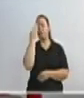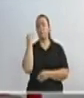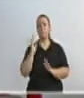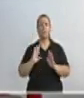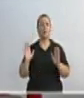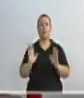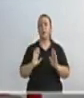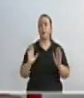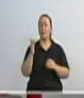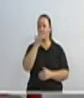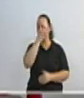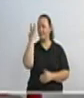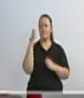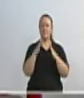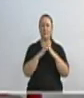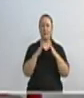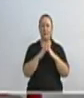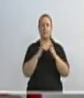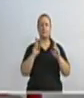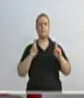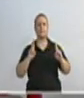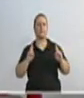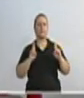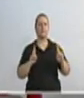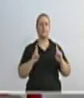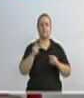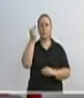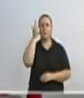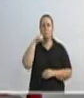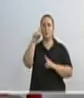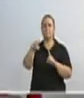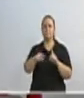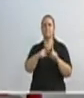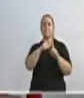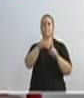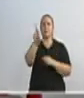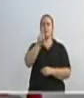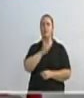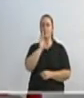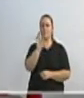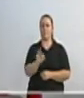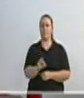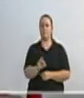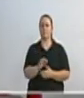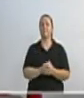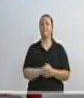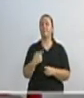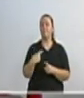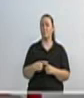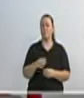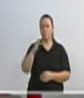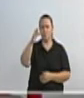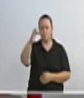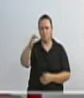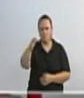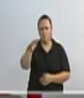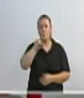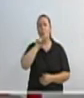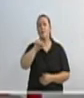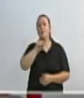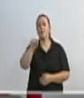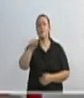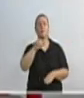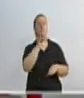de que tenha algo positivo, né, para que daqui a pouco, lá na frente, não nos cobre de novo. Poxa, fizeram mais uma audiência e